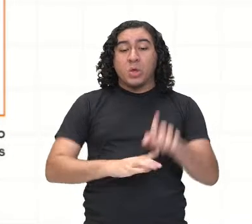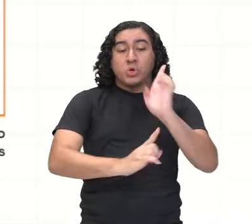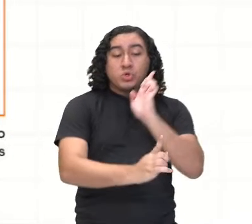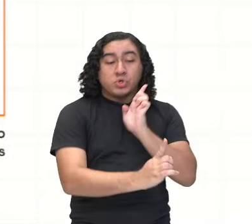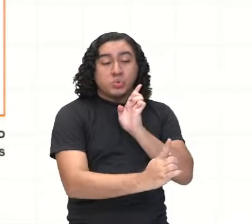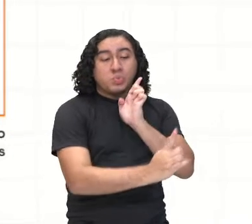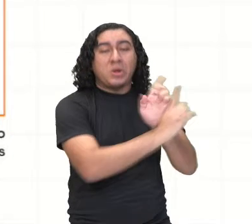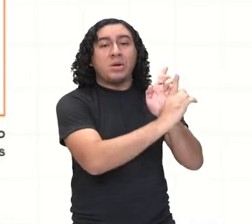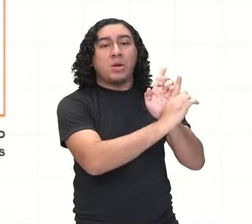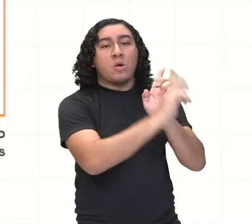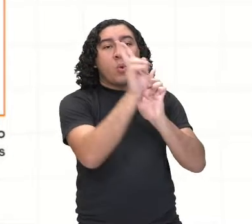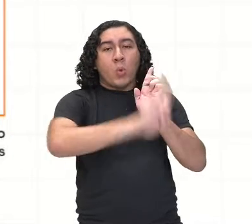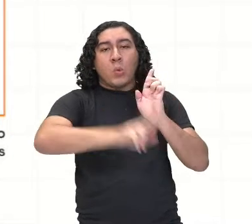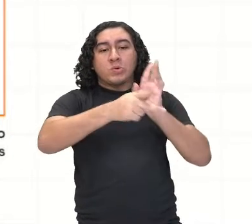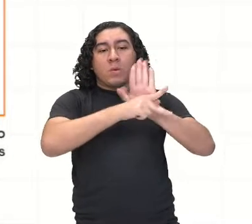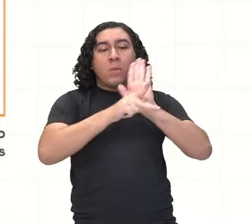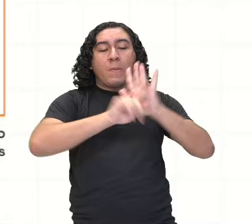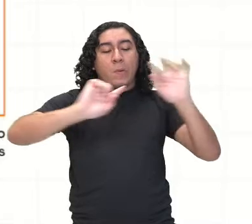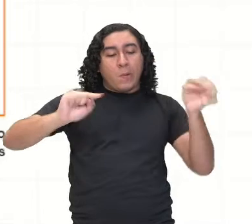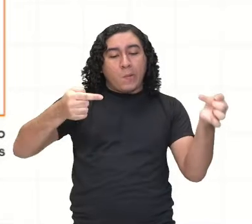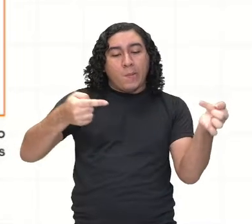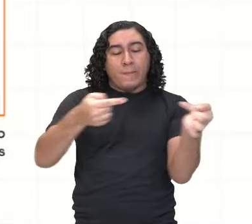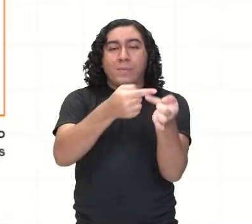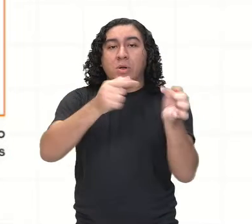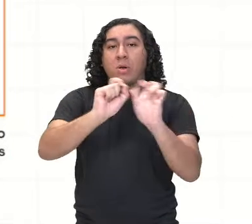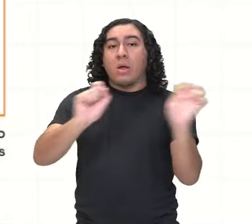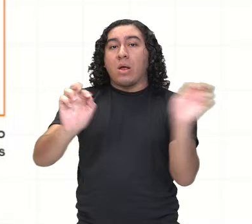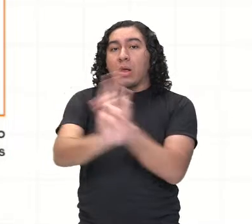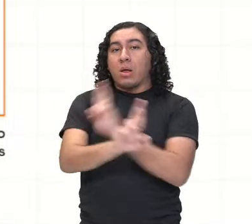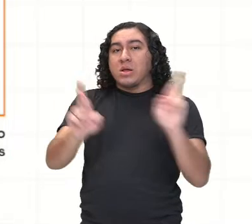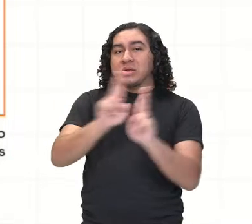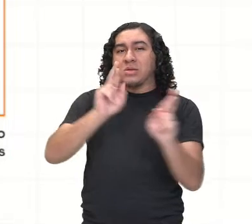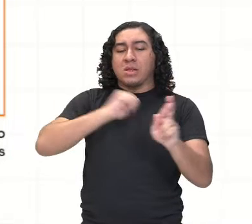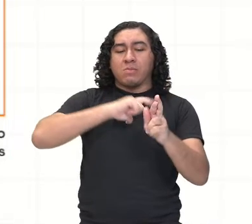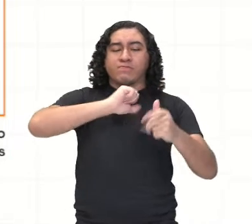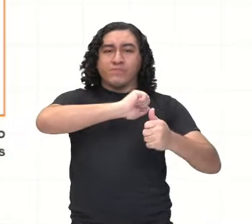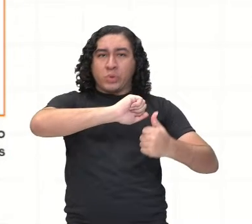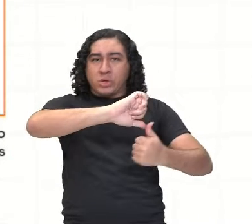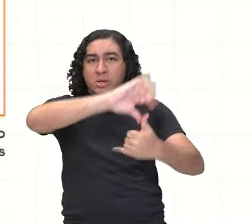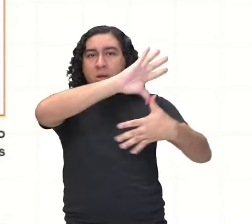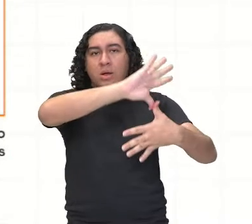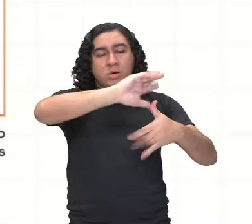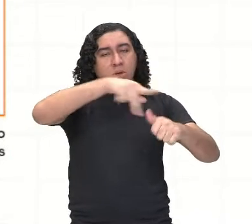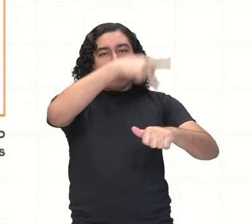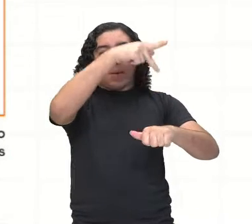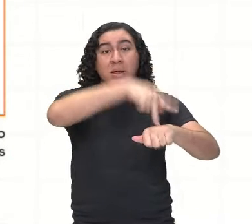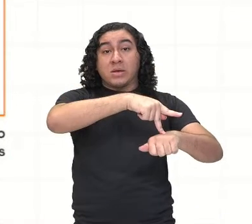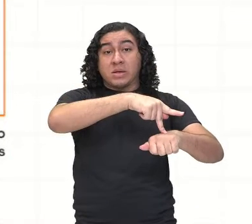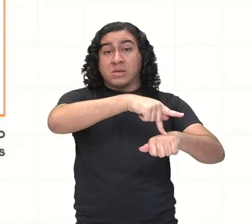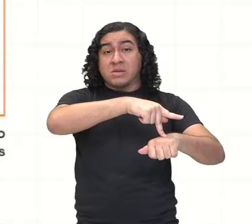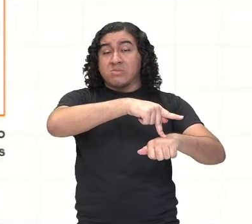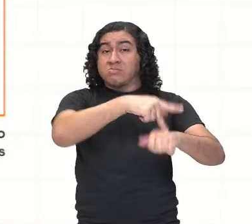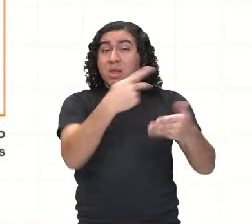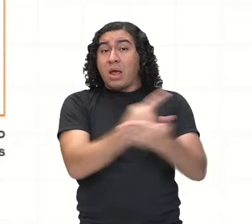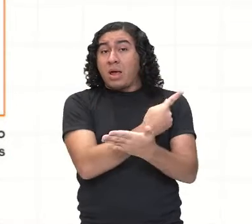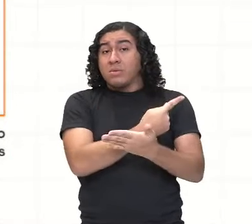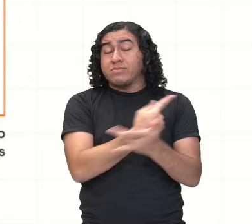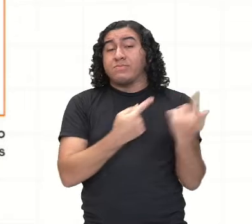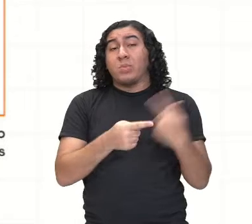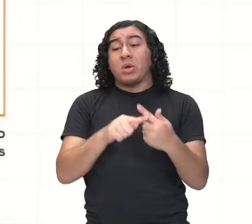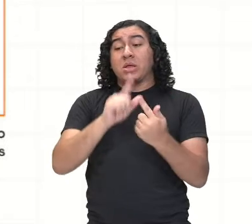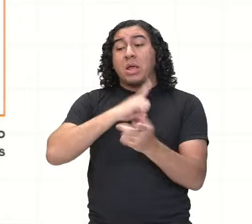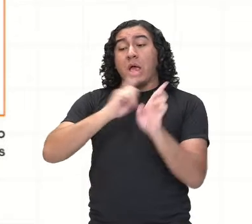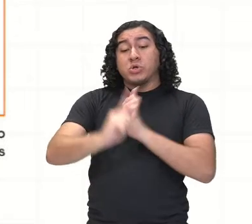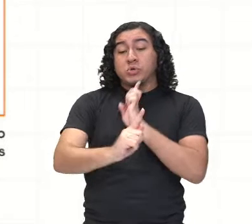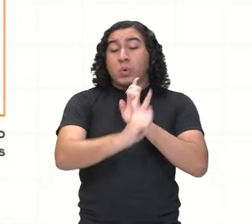descobrimento empregado para relacionar a continentes ou países é um equívoco, já que só se descobre